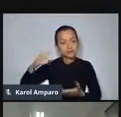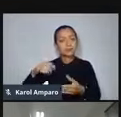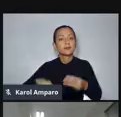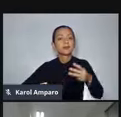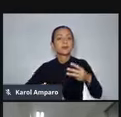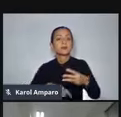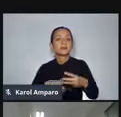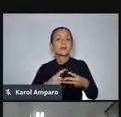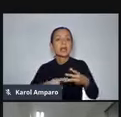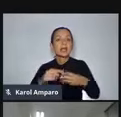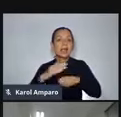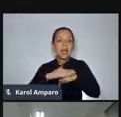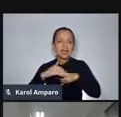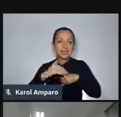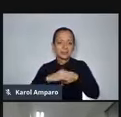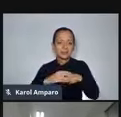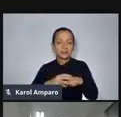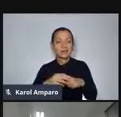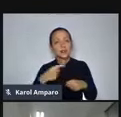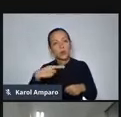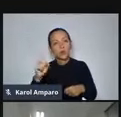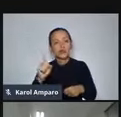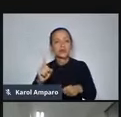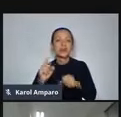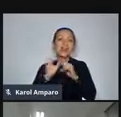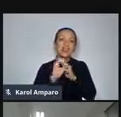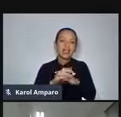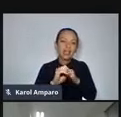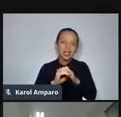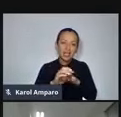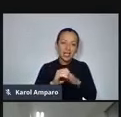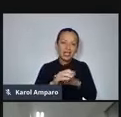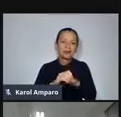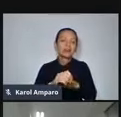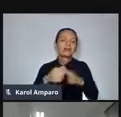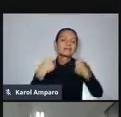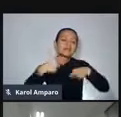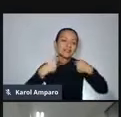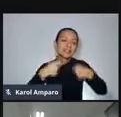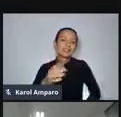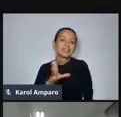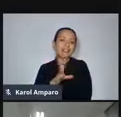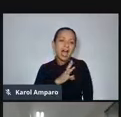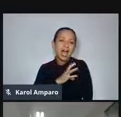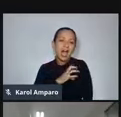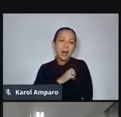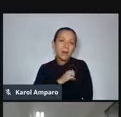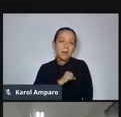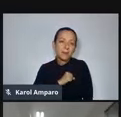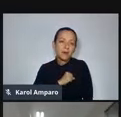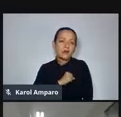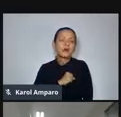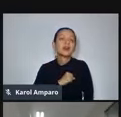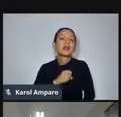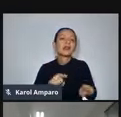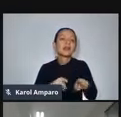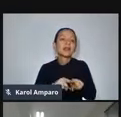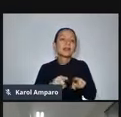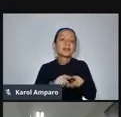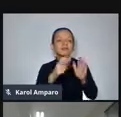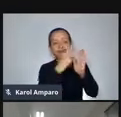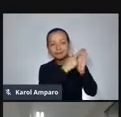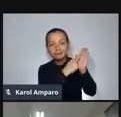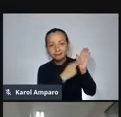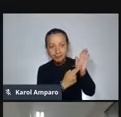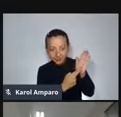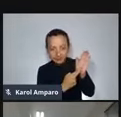Último aqui. Educação com amor e limites. E é uma verdade. Tá? Está aqui a grande roda da vida aqui, ó, né? Numa